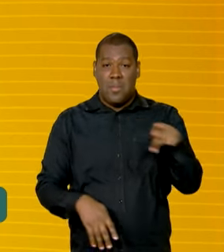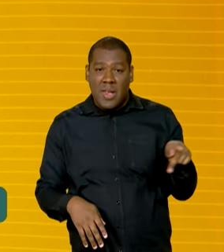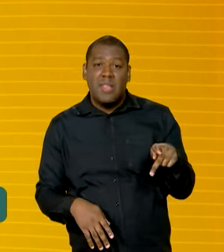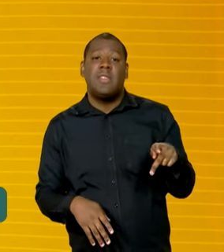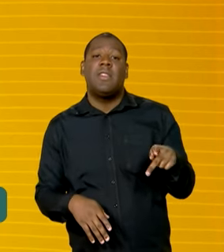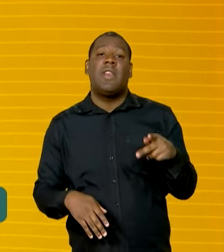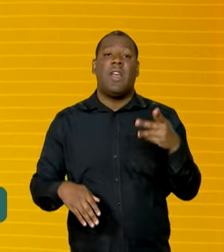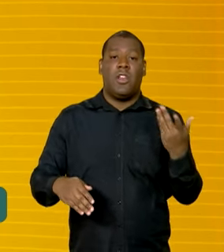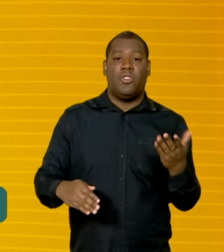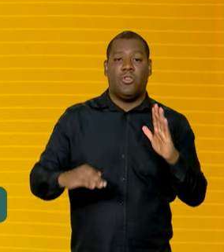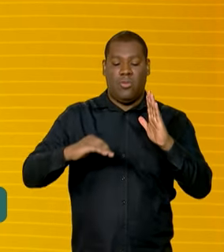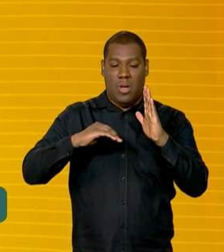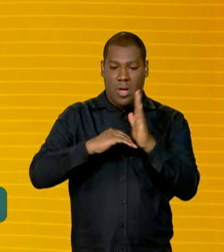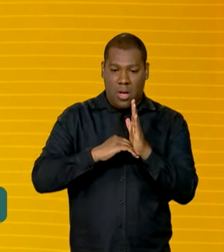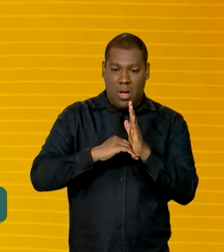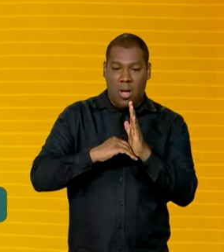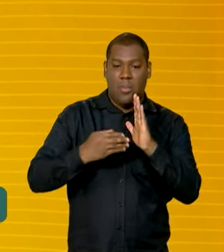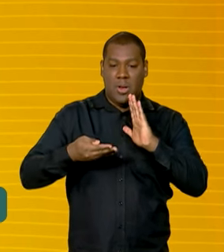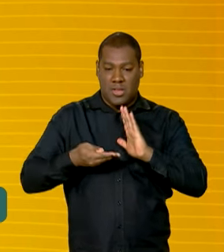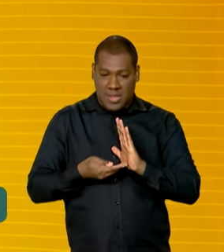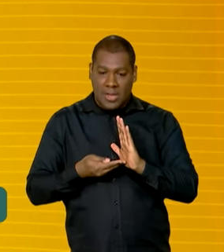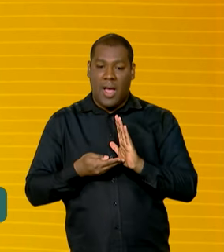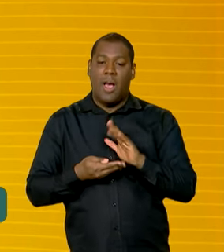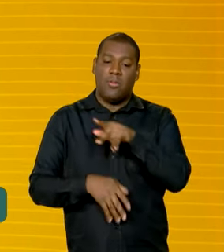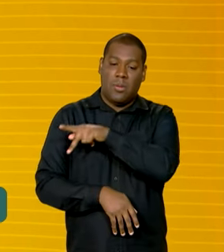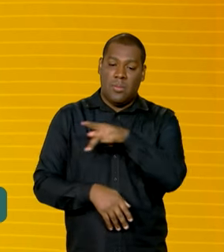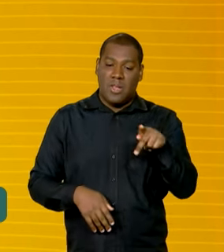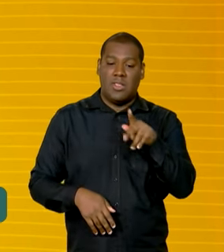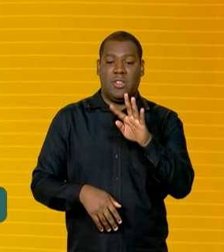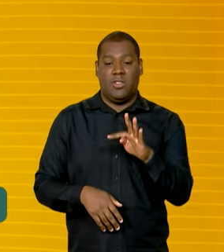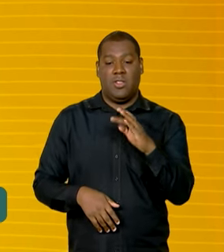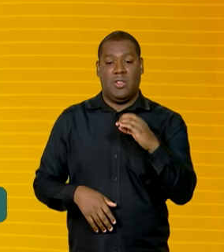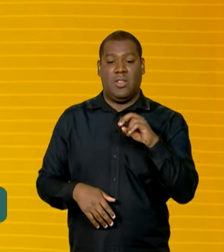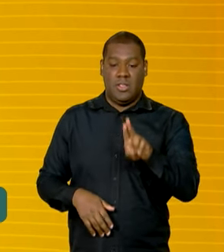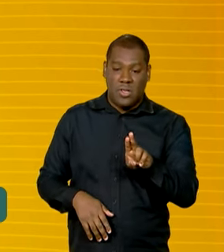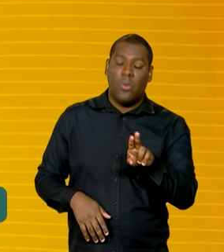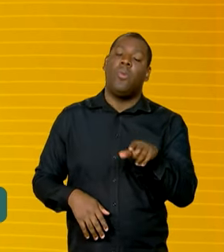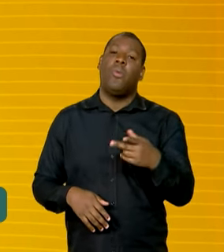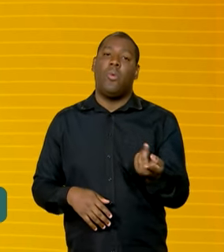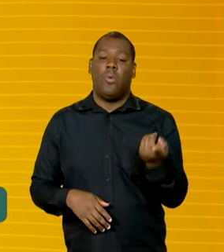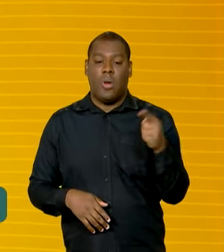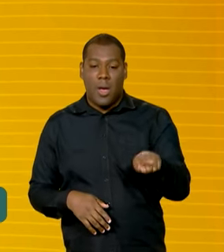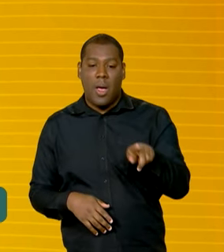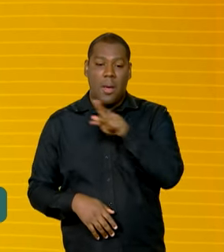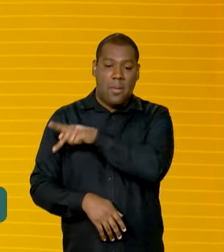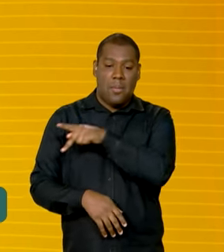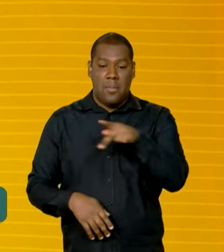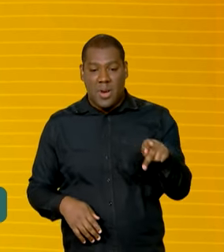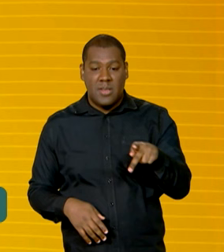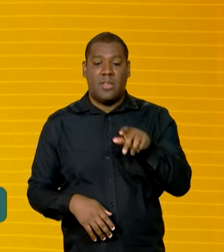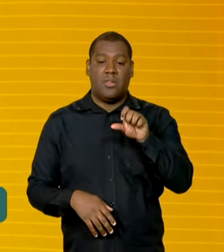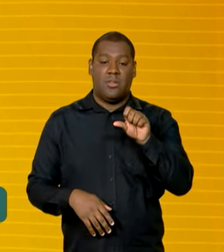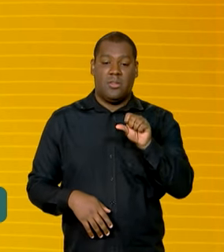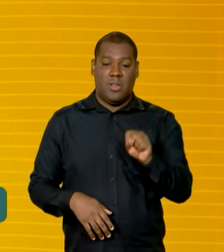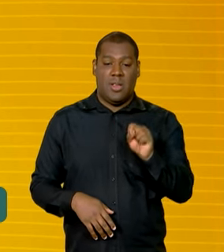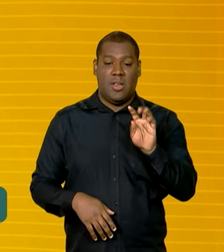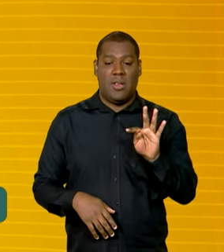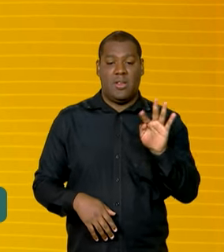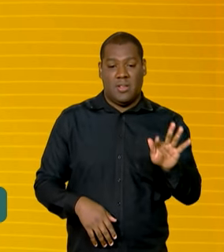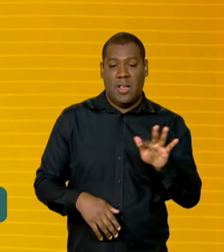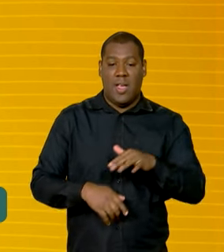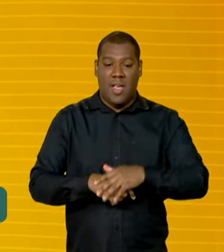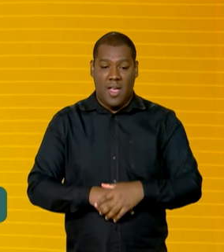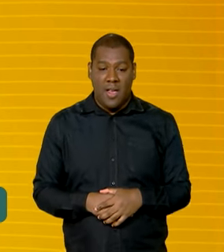do STF, ele sensibiliza as autoridades para que a gente possa, nas próximas horas, aprovar uma